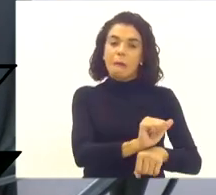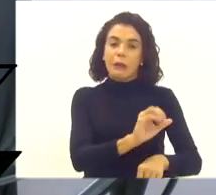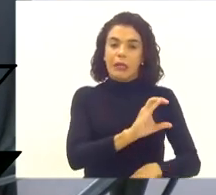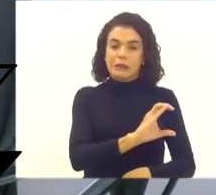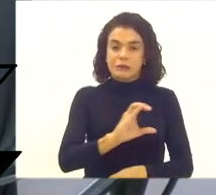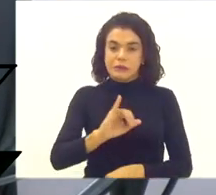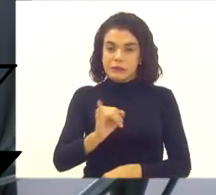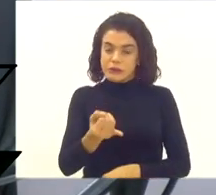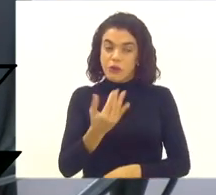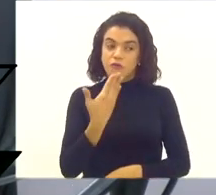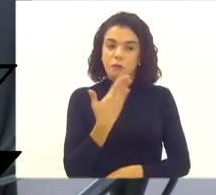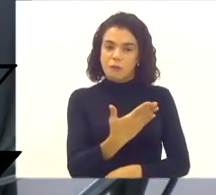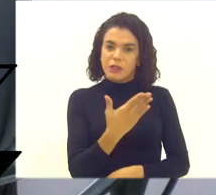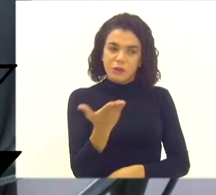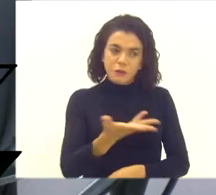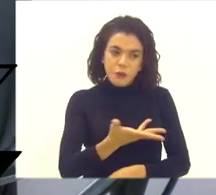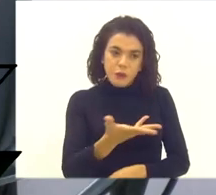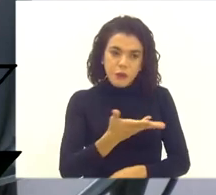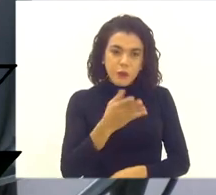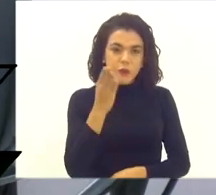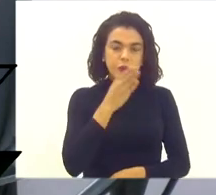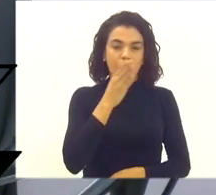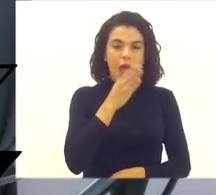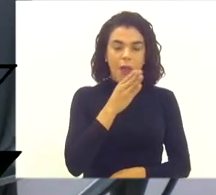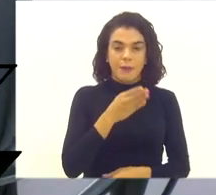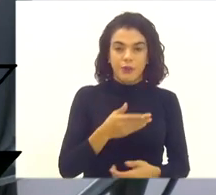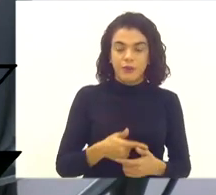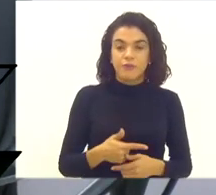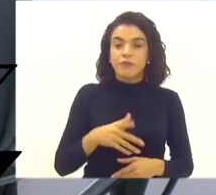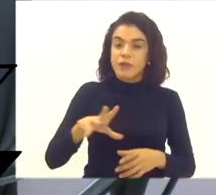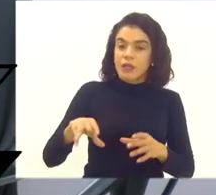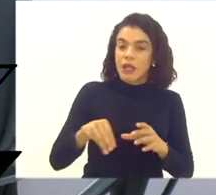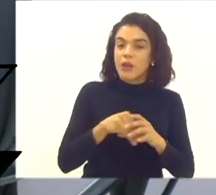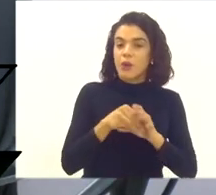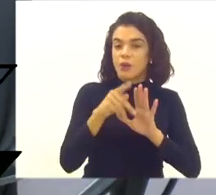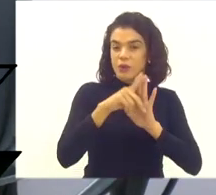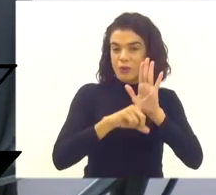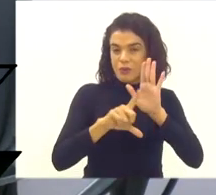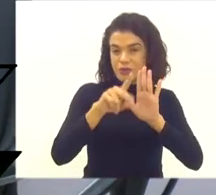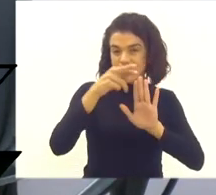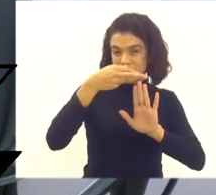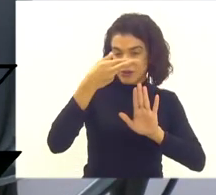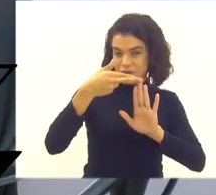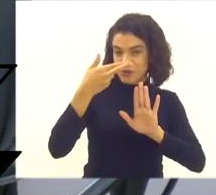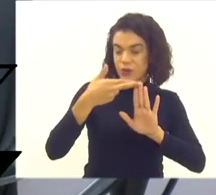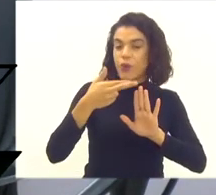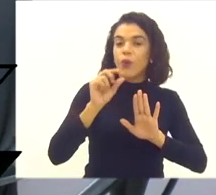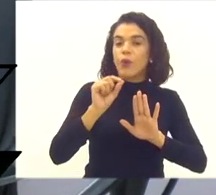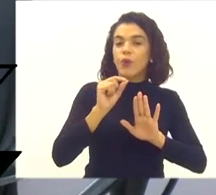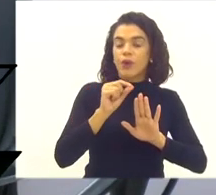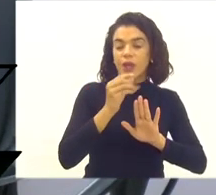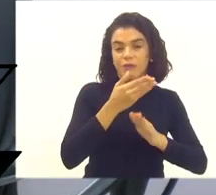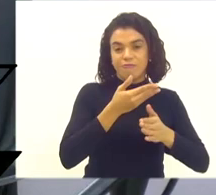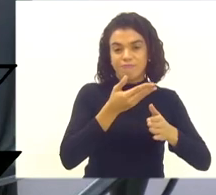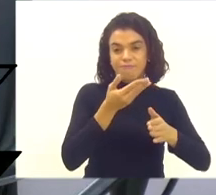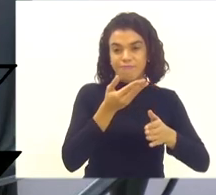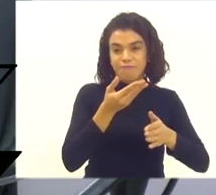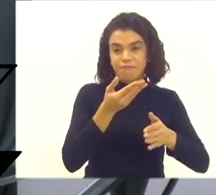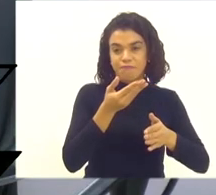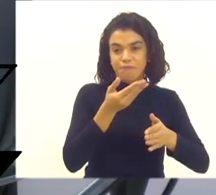para esse projeto andar porque já pediu urgência que ele inclui na transgressão da